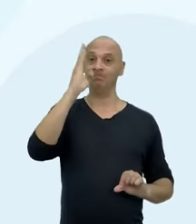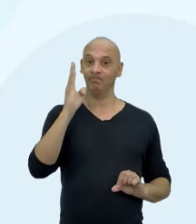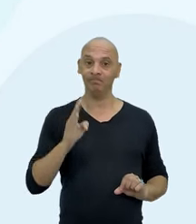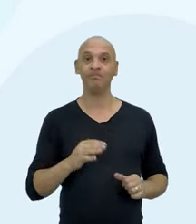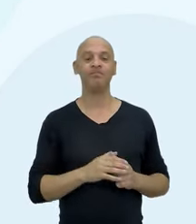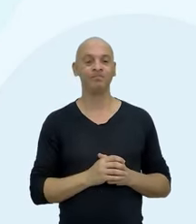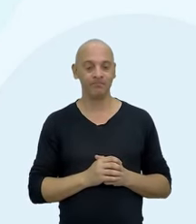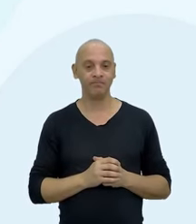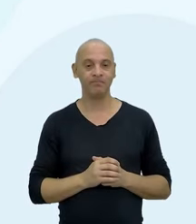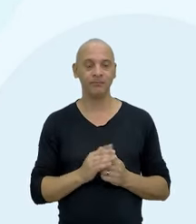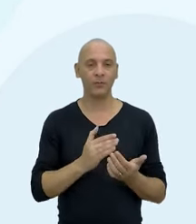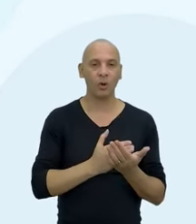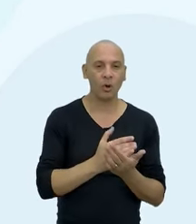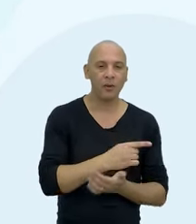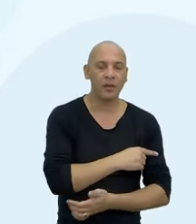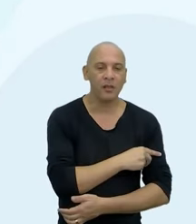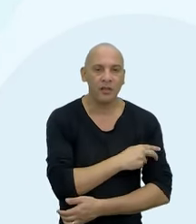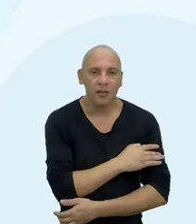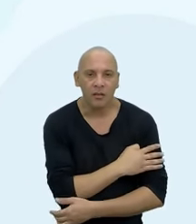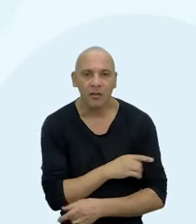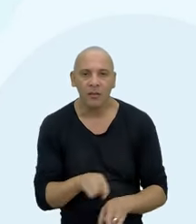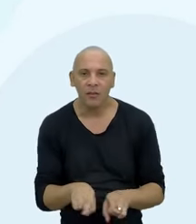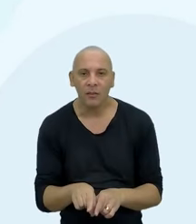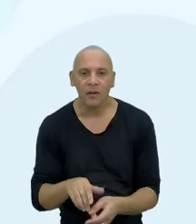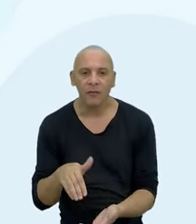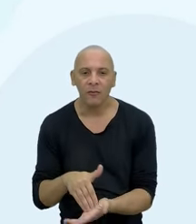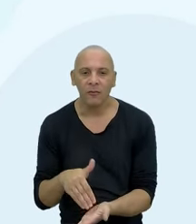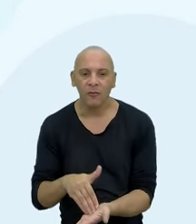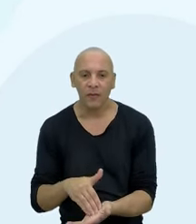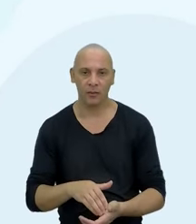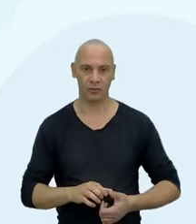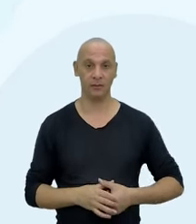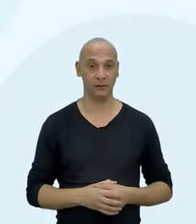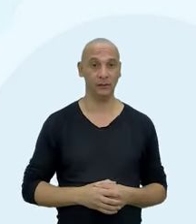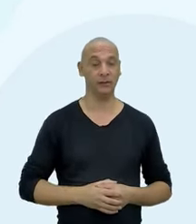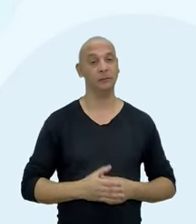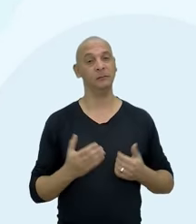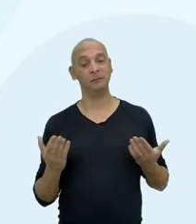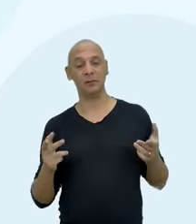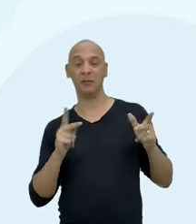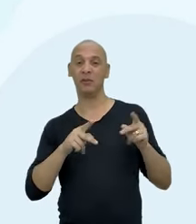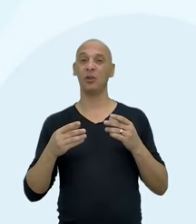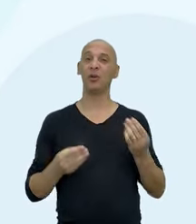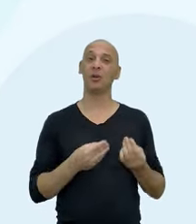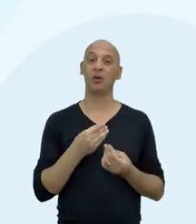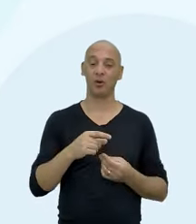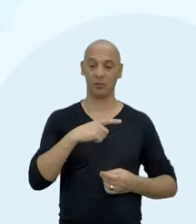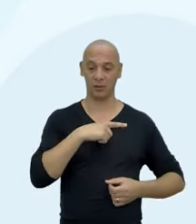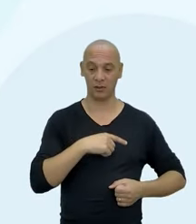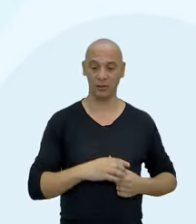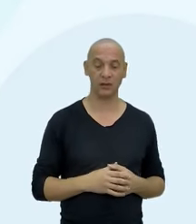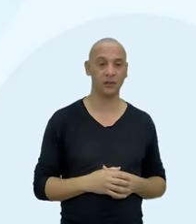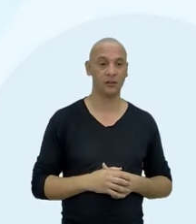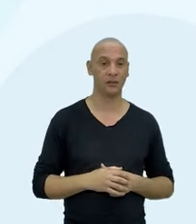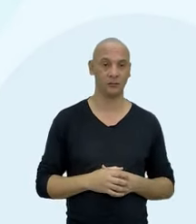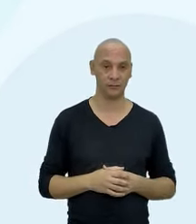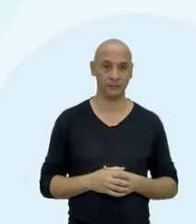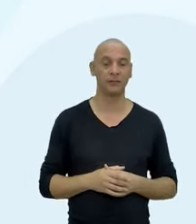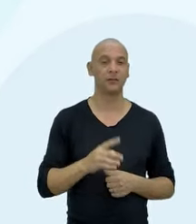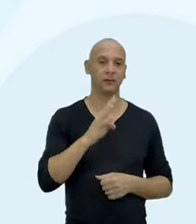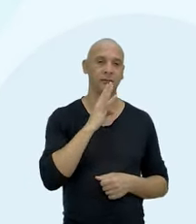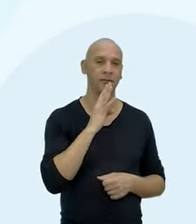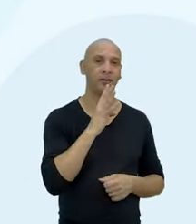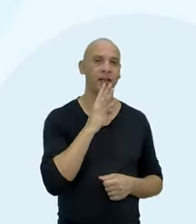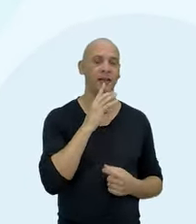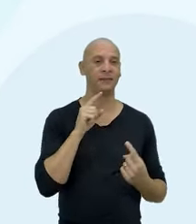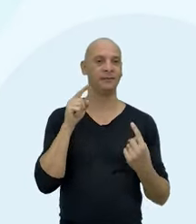tanto nas séries iniciais como os finais então o professor Celso Antunes um Paulista né E vocês